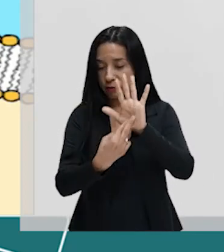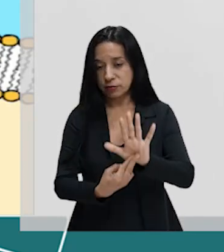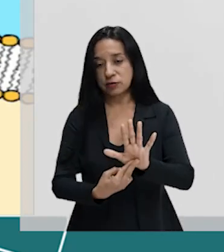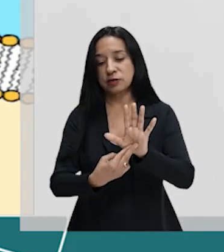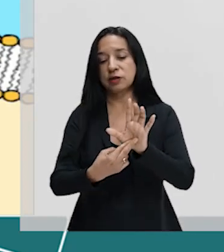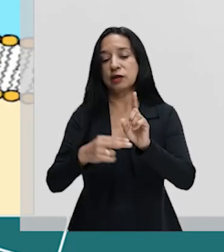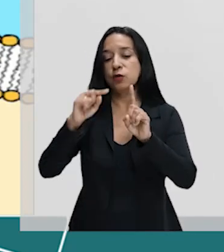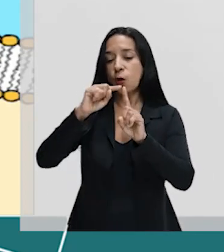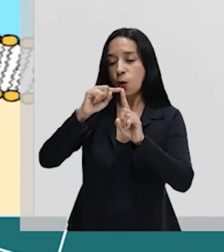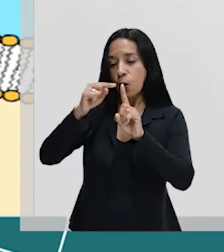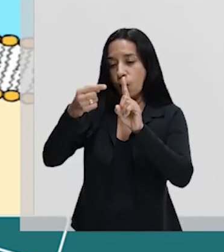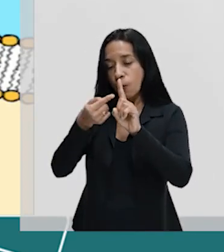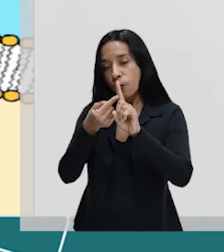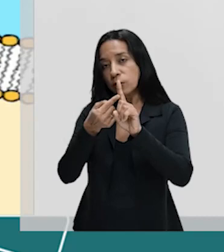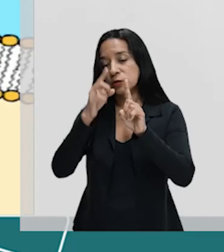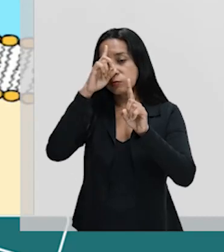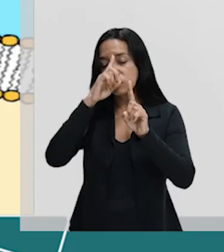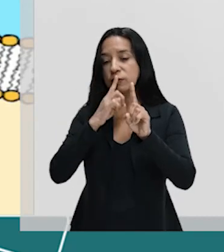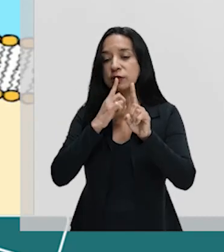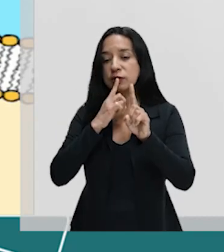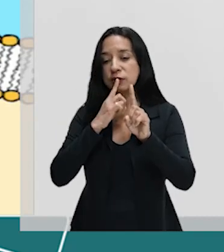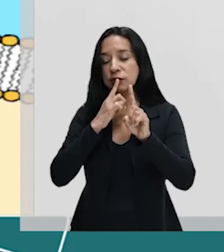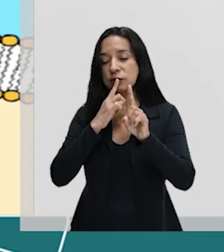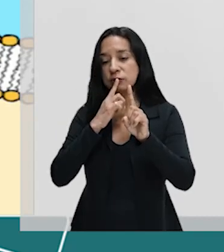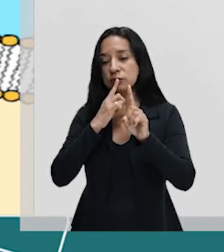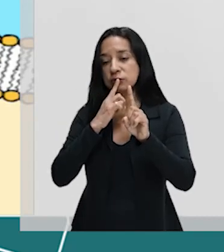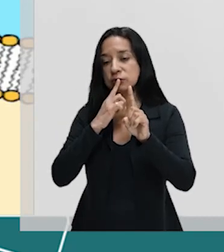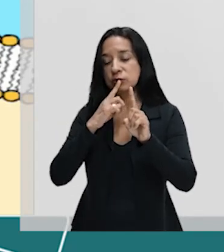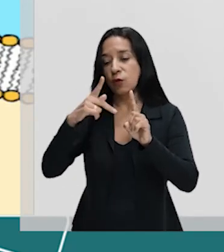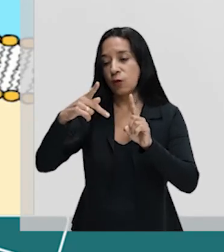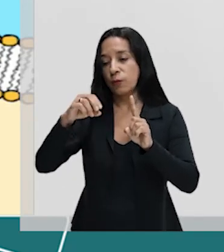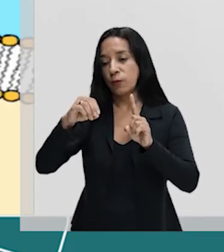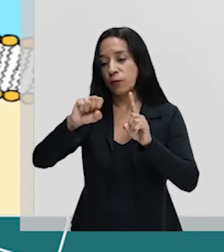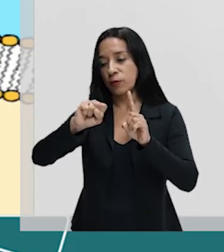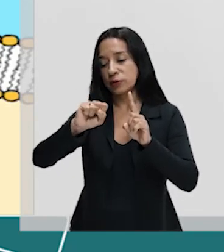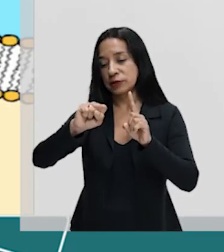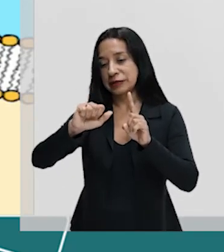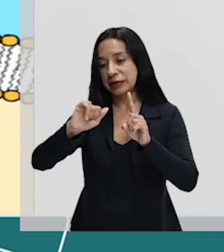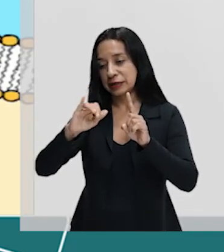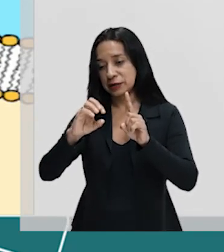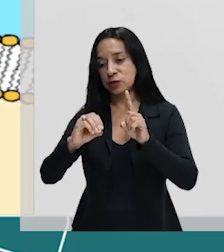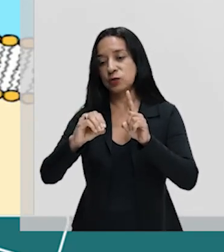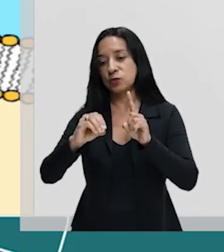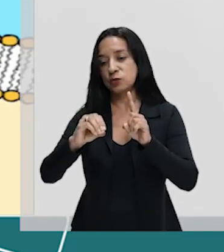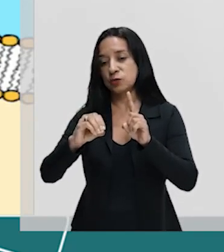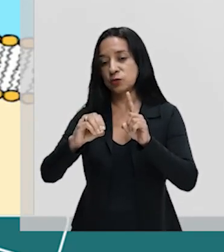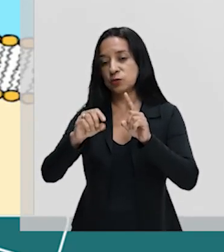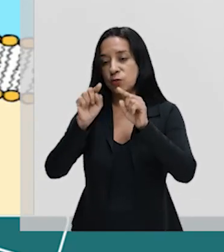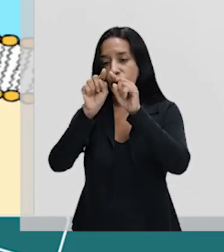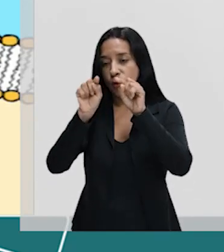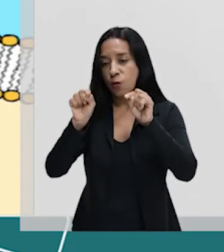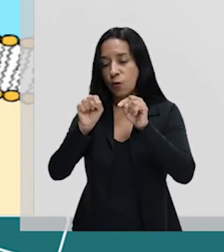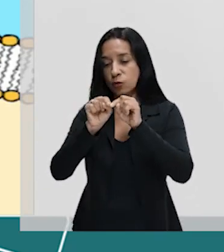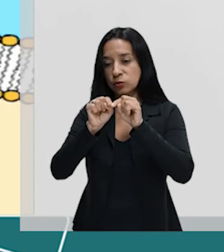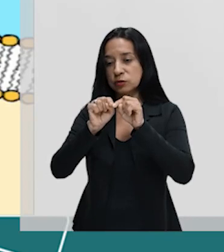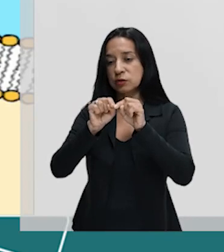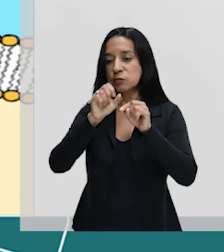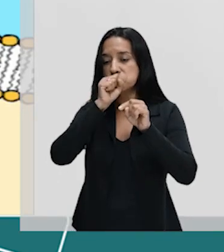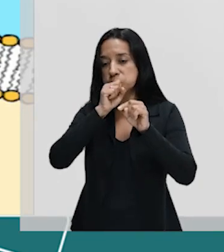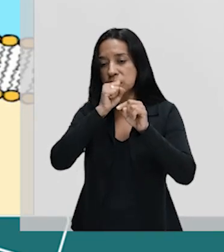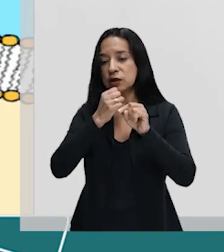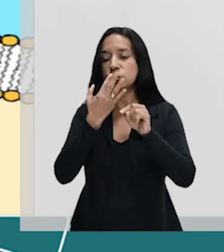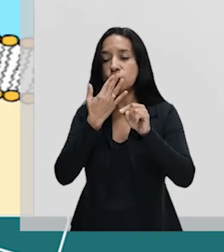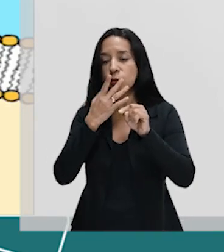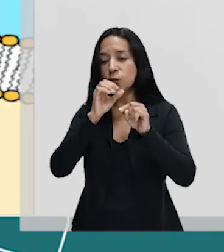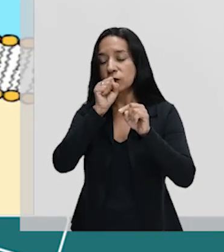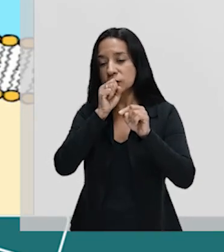o potássio está sendo representado por esses losangos aqui em laranja, tá? É o K+. Bem, eu